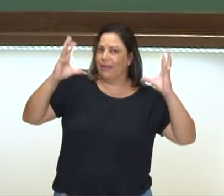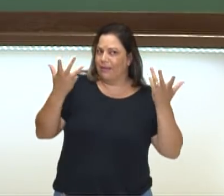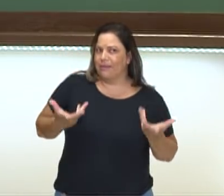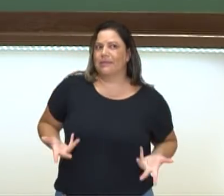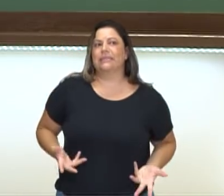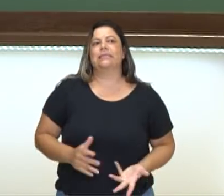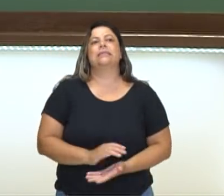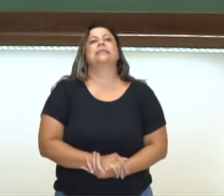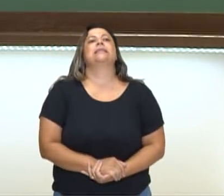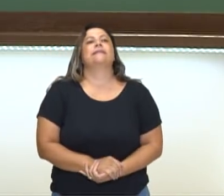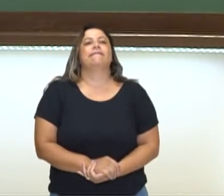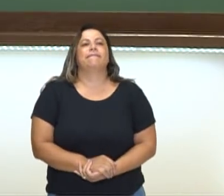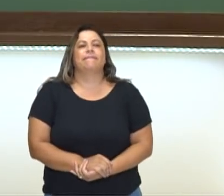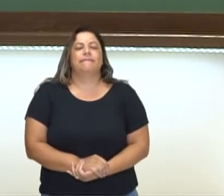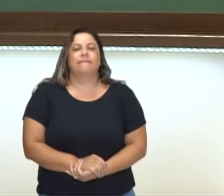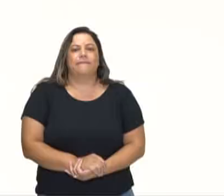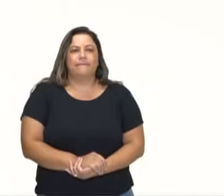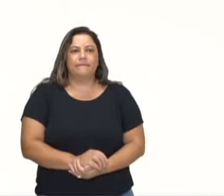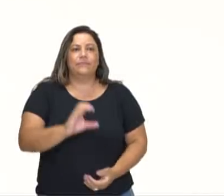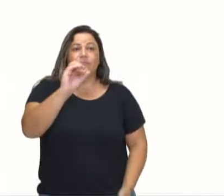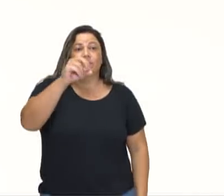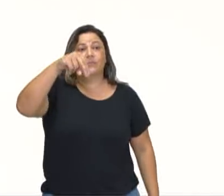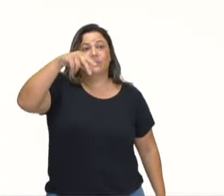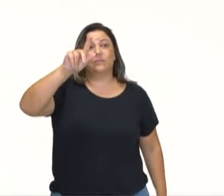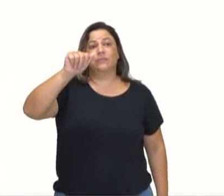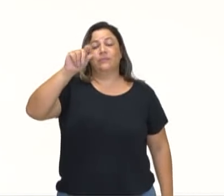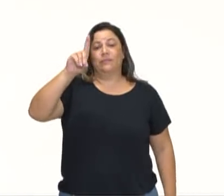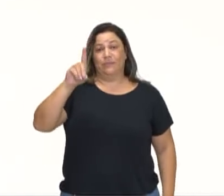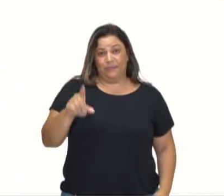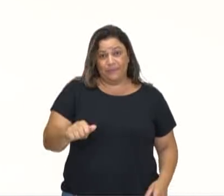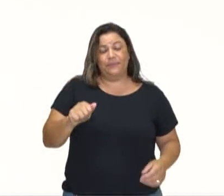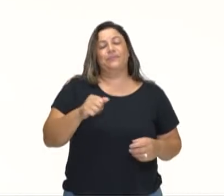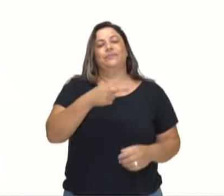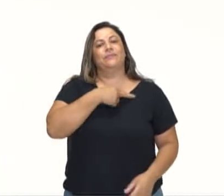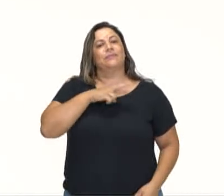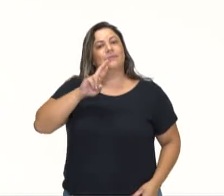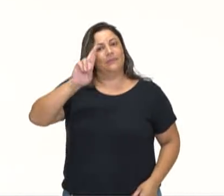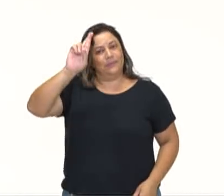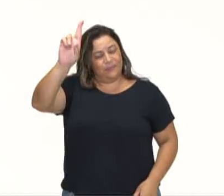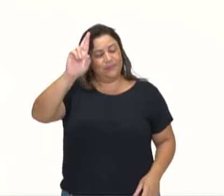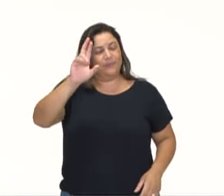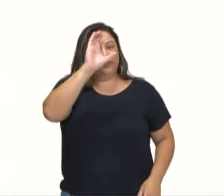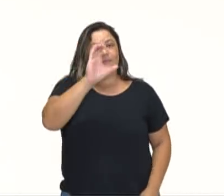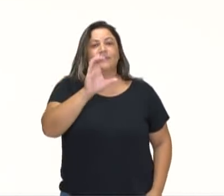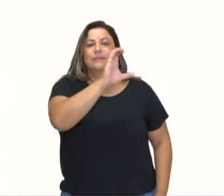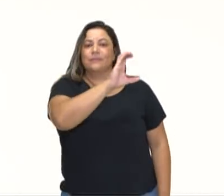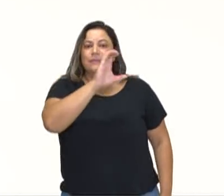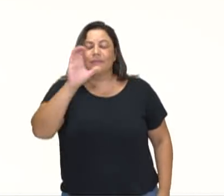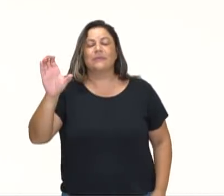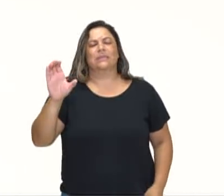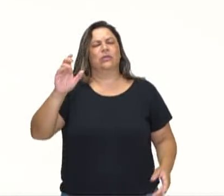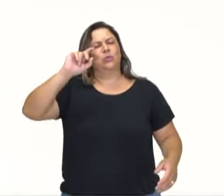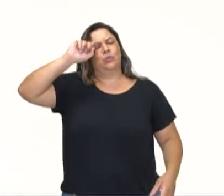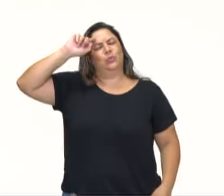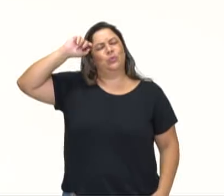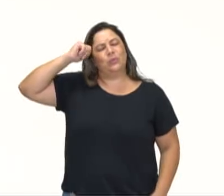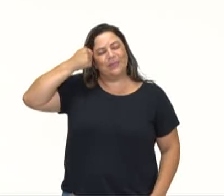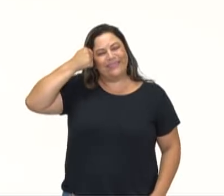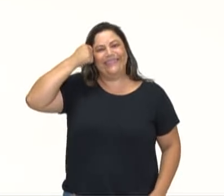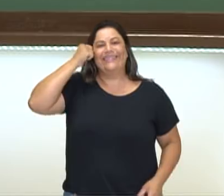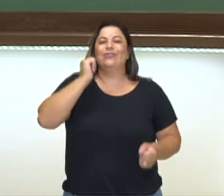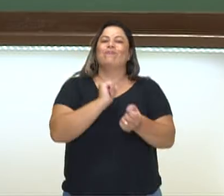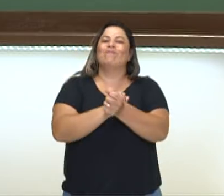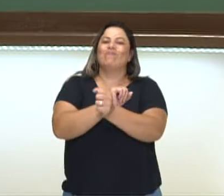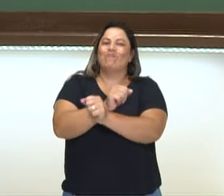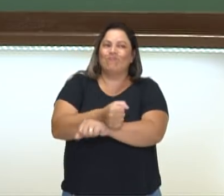congada. Na congada reúnem-se elementos religiosos, então, católicos com a herança dos negros escravizados. Inclusive, na congada